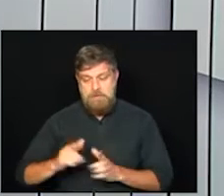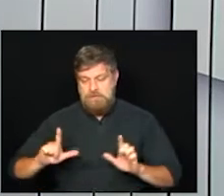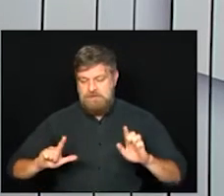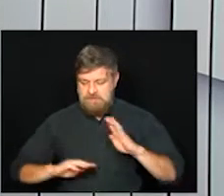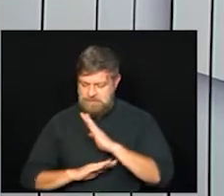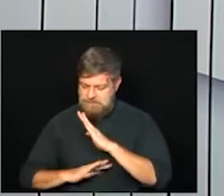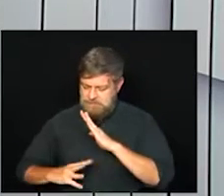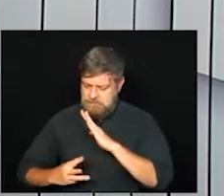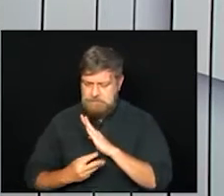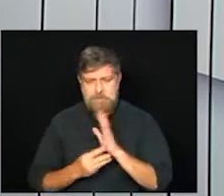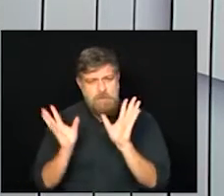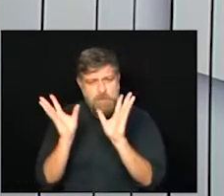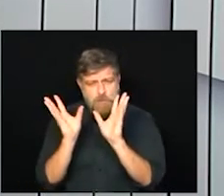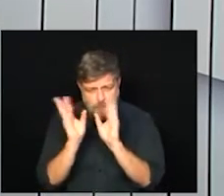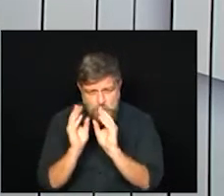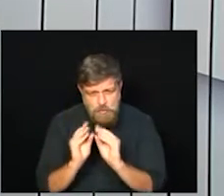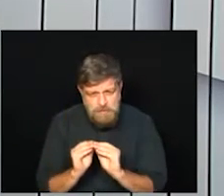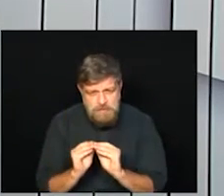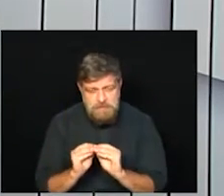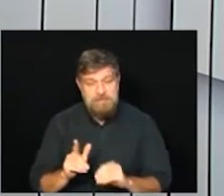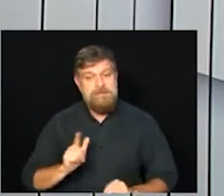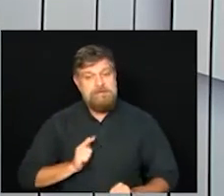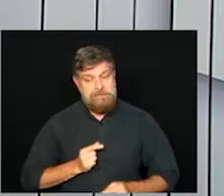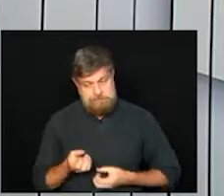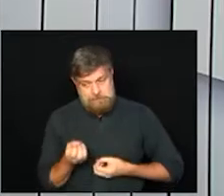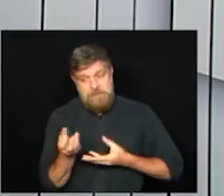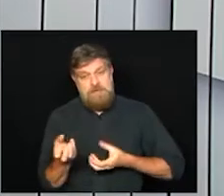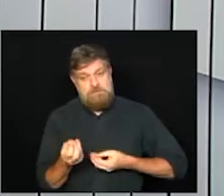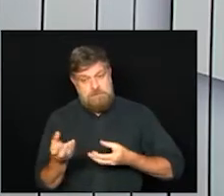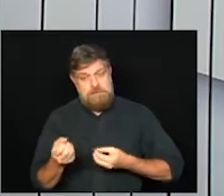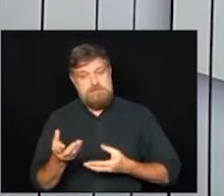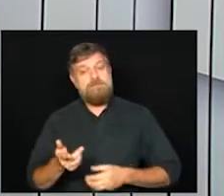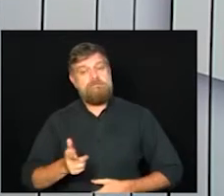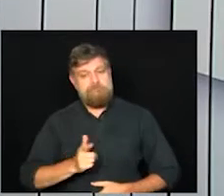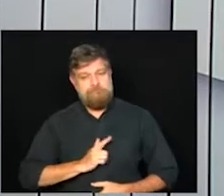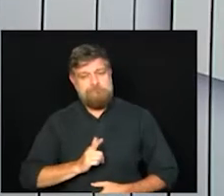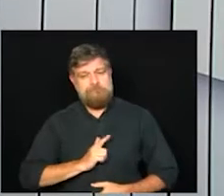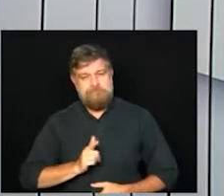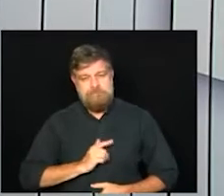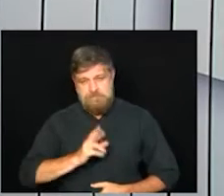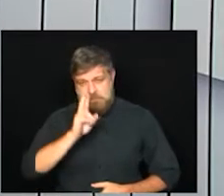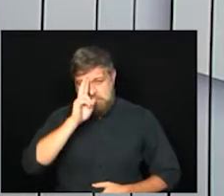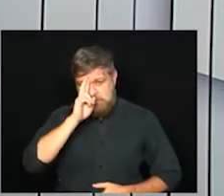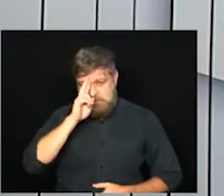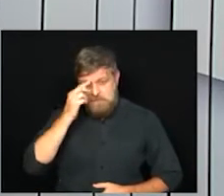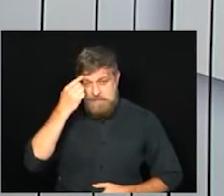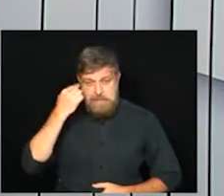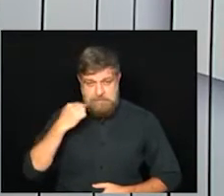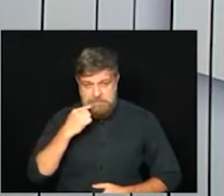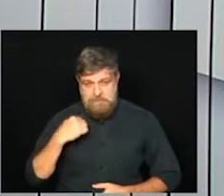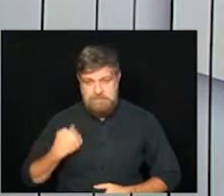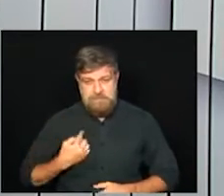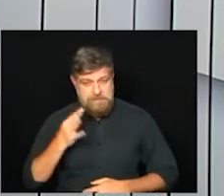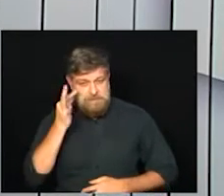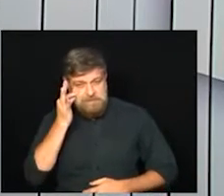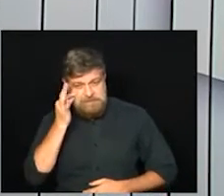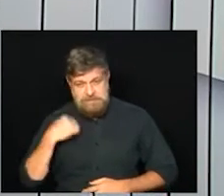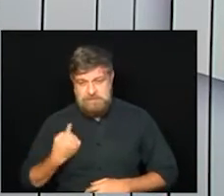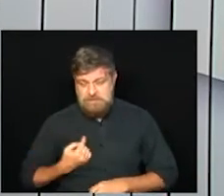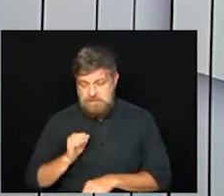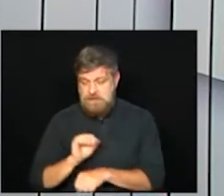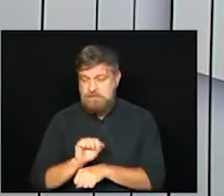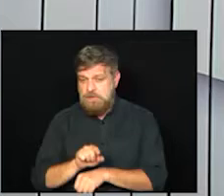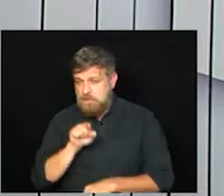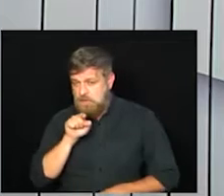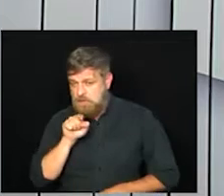Total, edição curta, mas com muitas informações. 12:30 nós estamos ao vivo e eu estou aguardando a